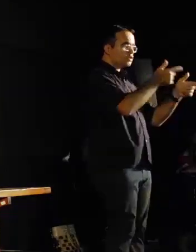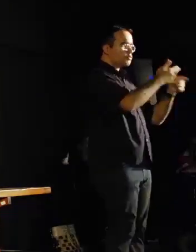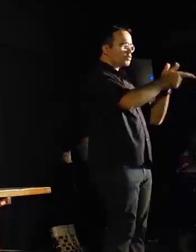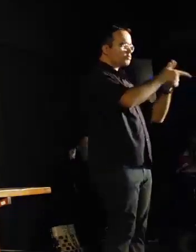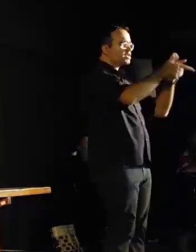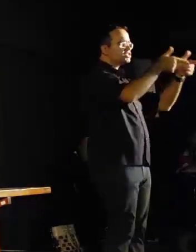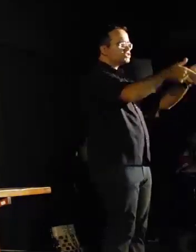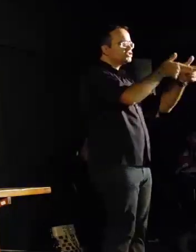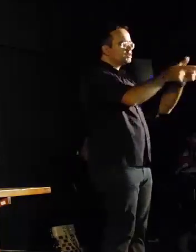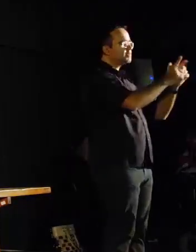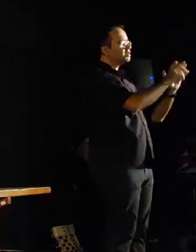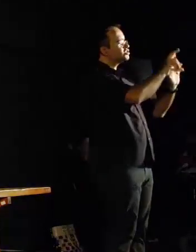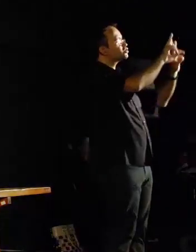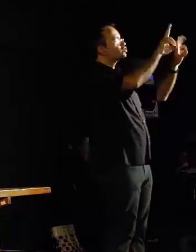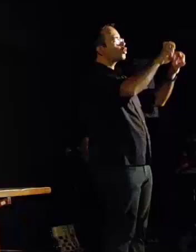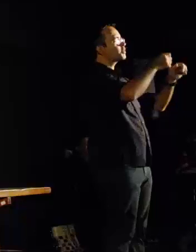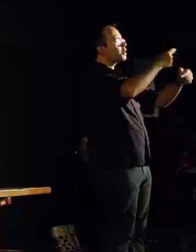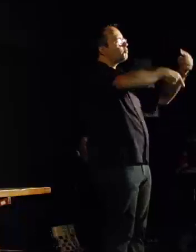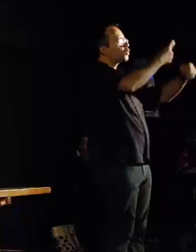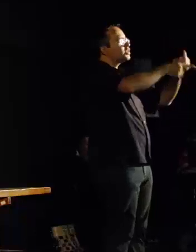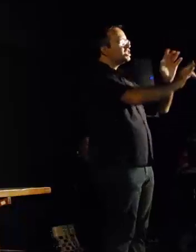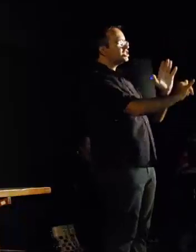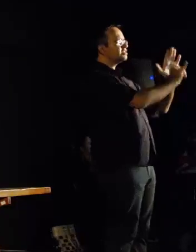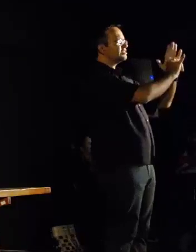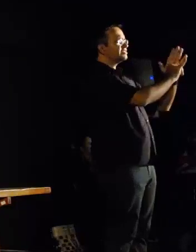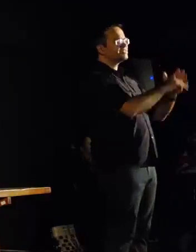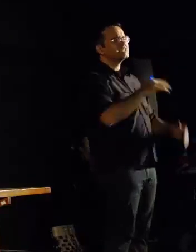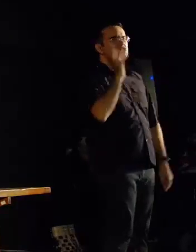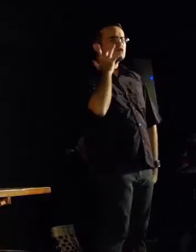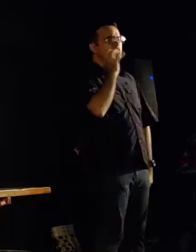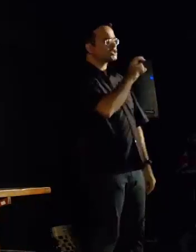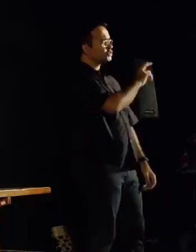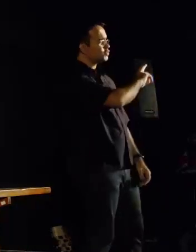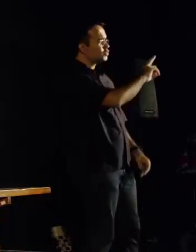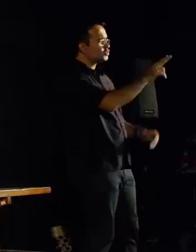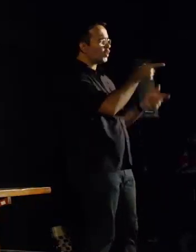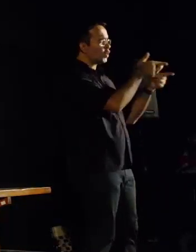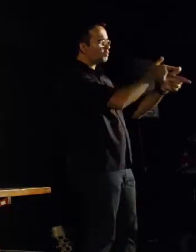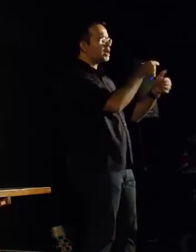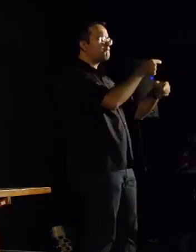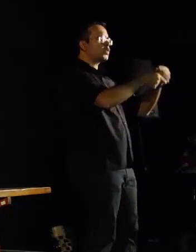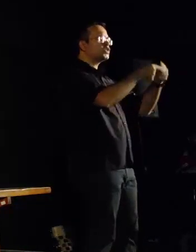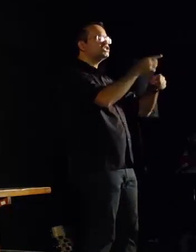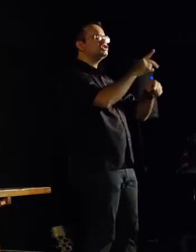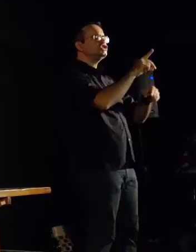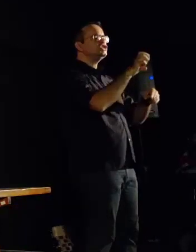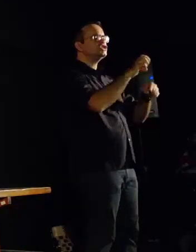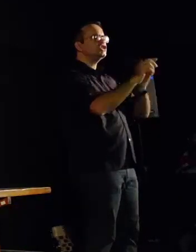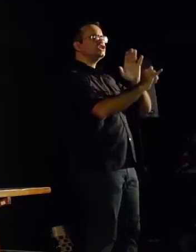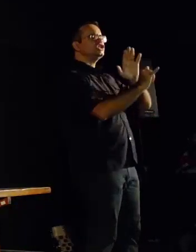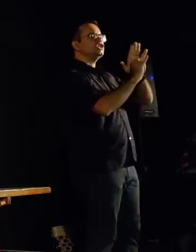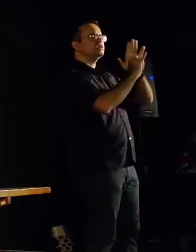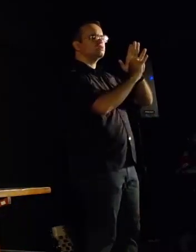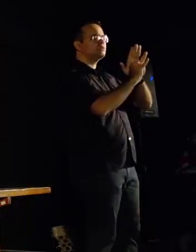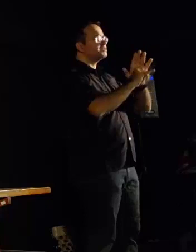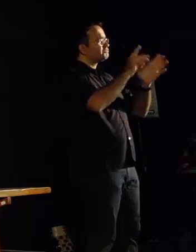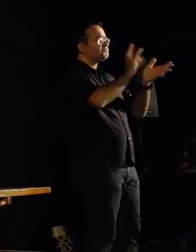de política de identidade, e que eu acho um nome ruim, porque acho que elas não são exatamente políticas